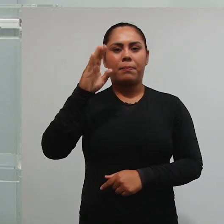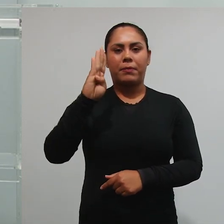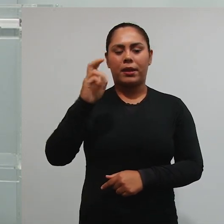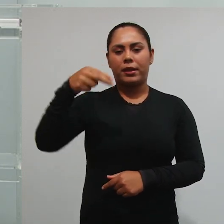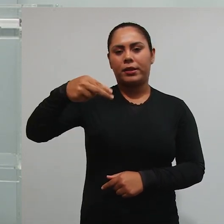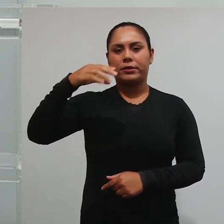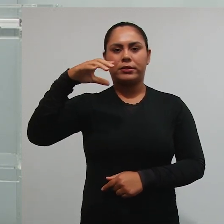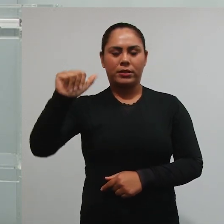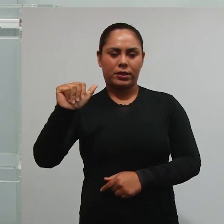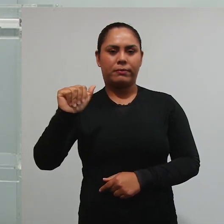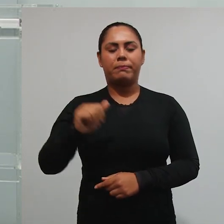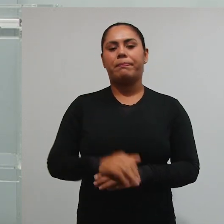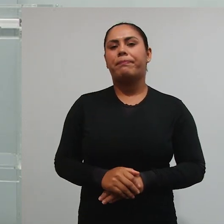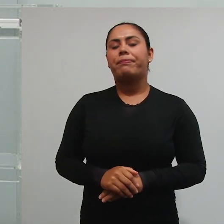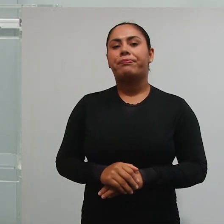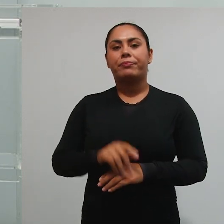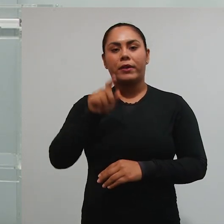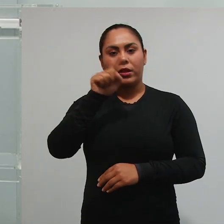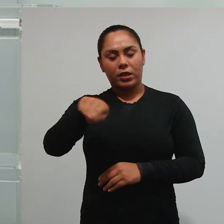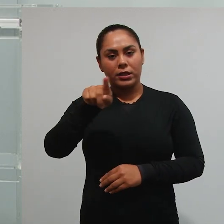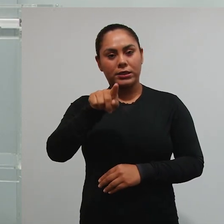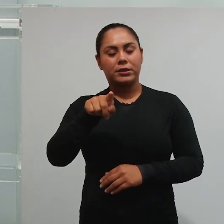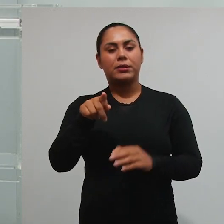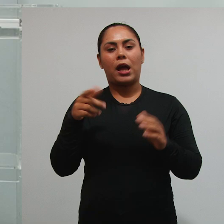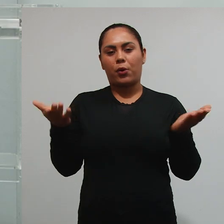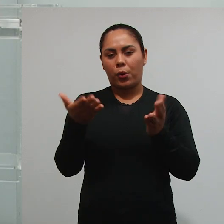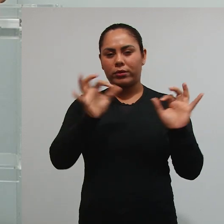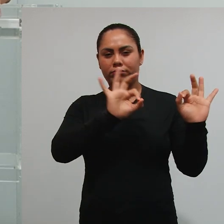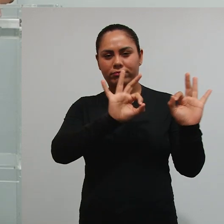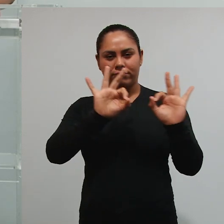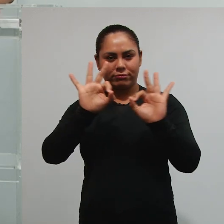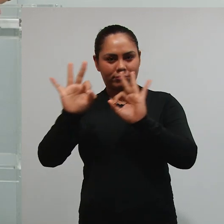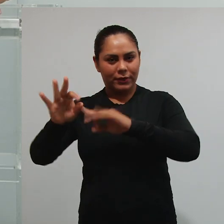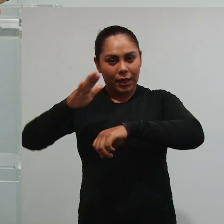a Associação Brasileira de Normas Técnicas. Nesse